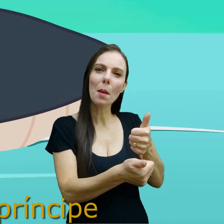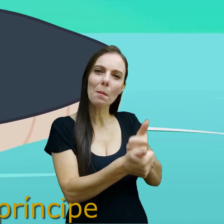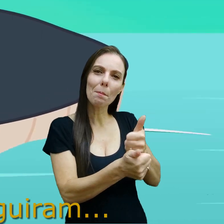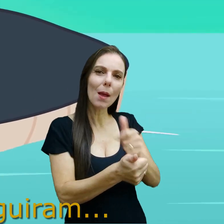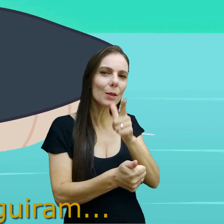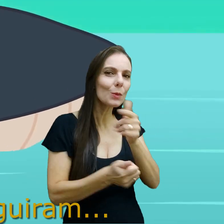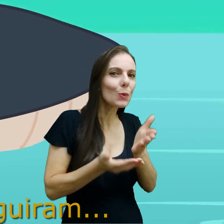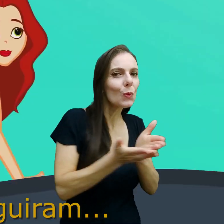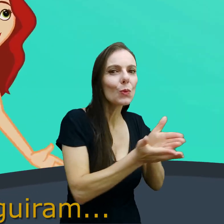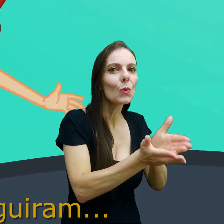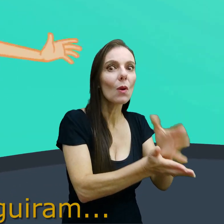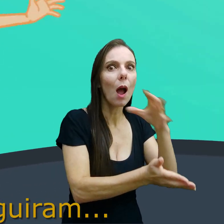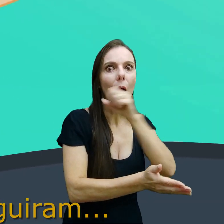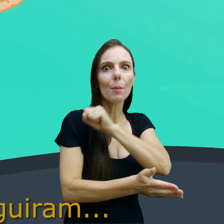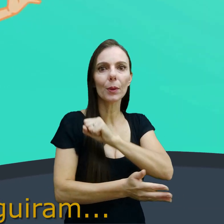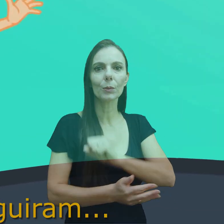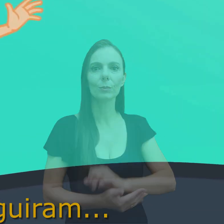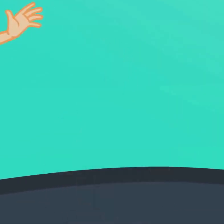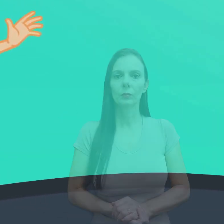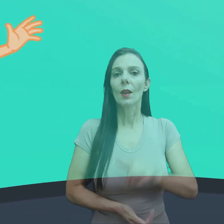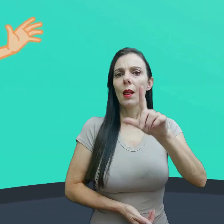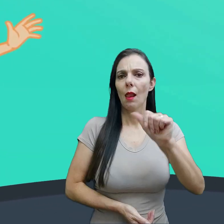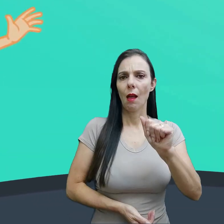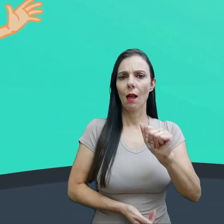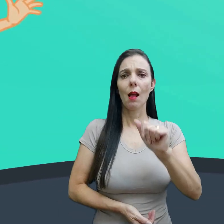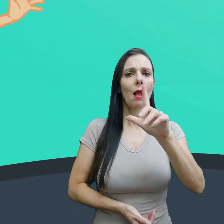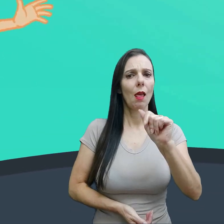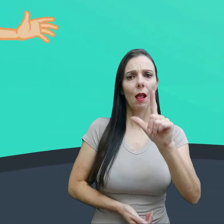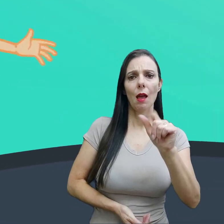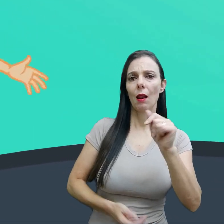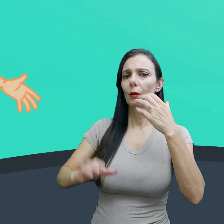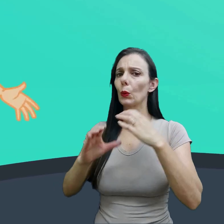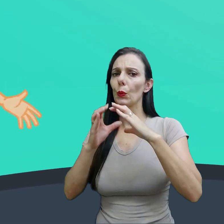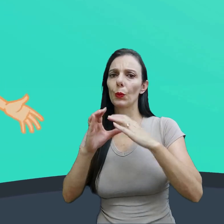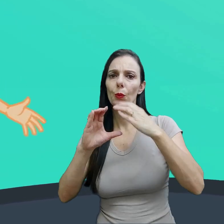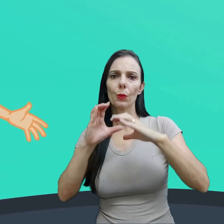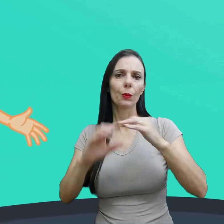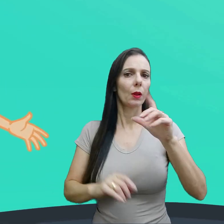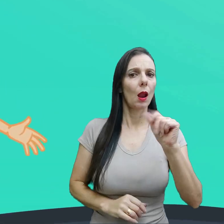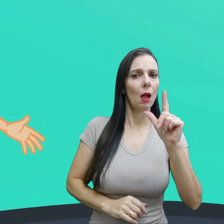do príncipe o mais rápido que conseguiram.